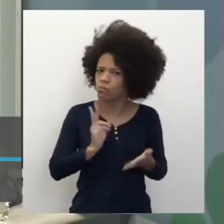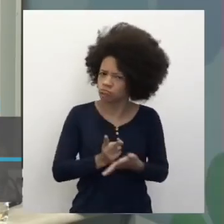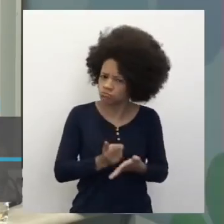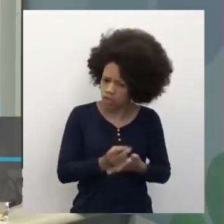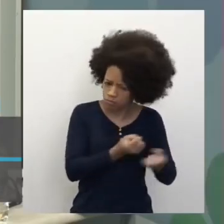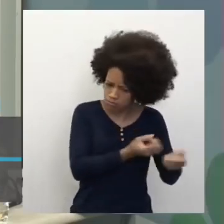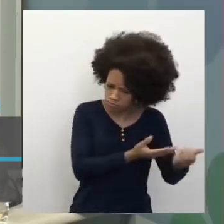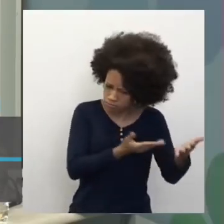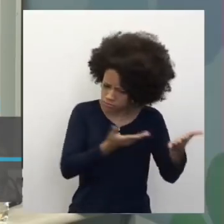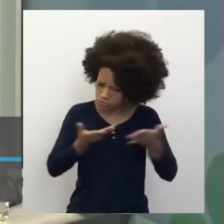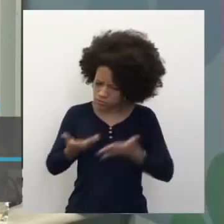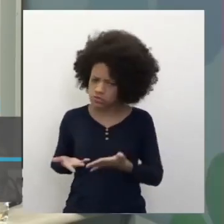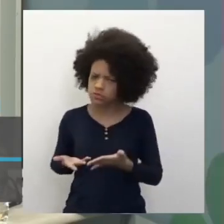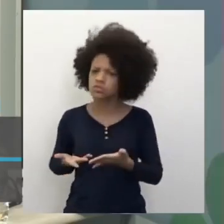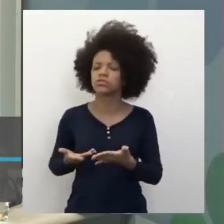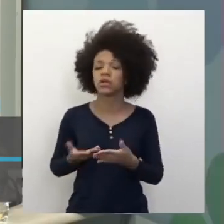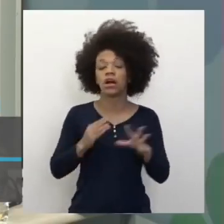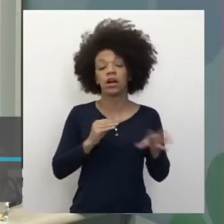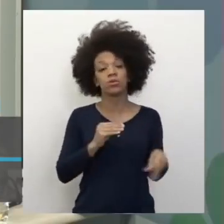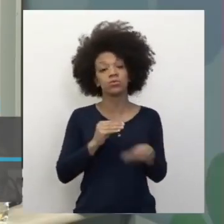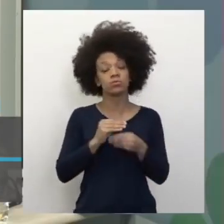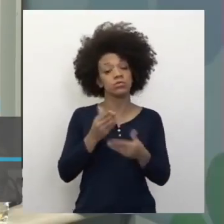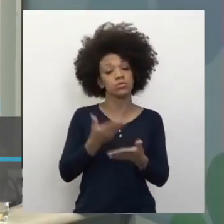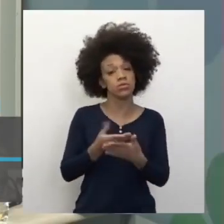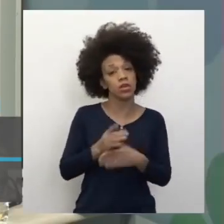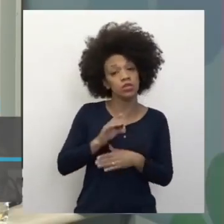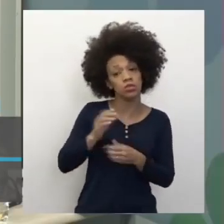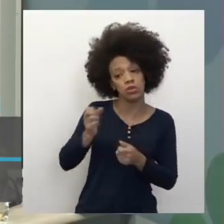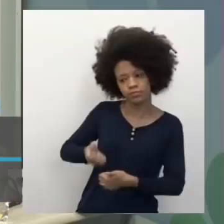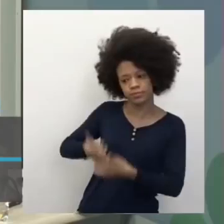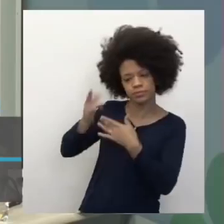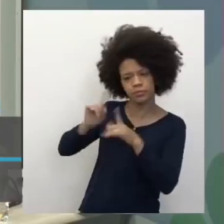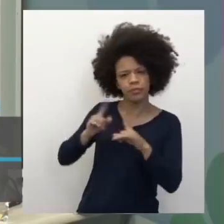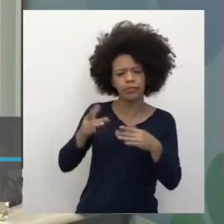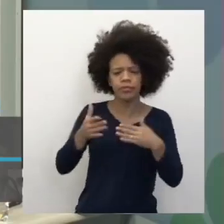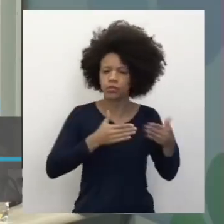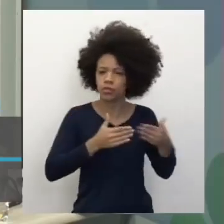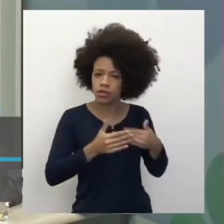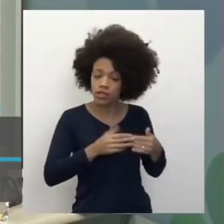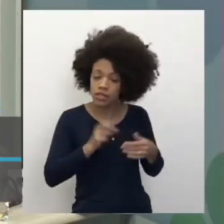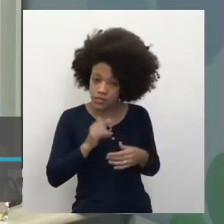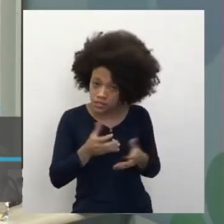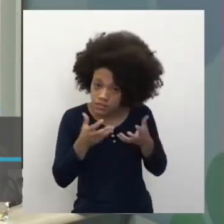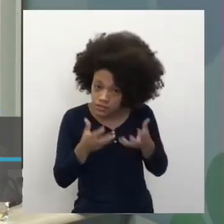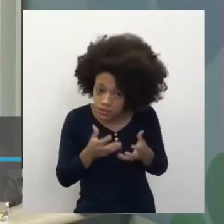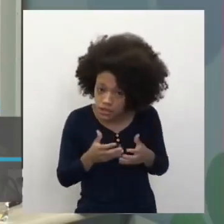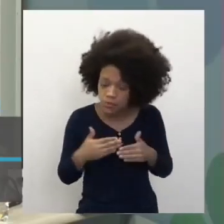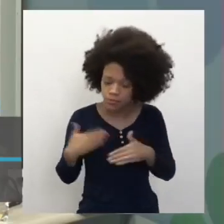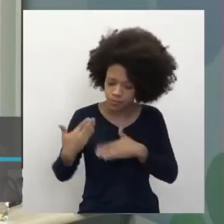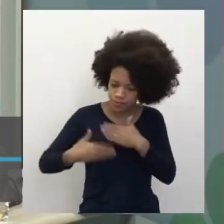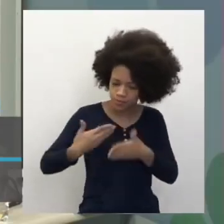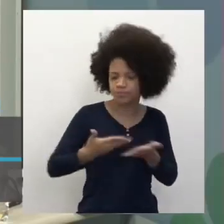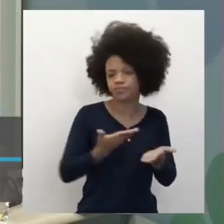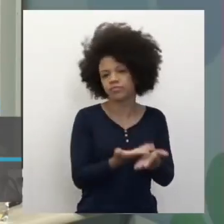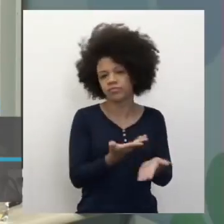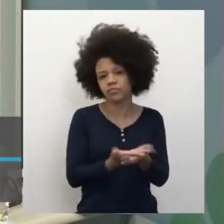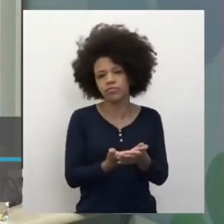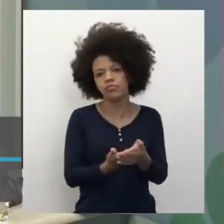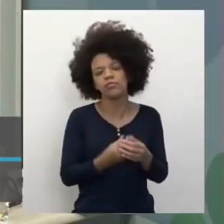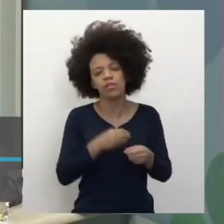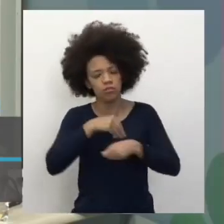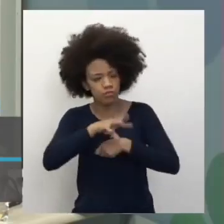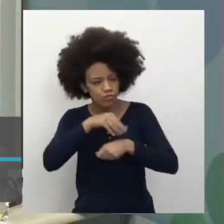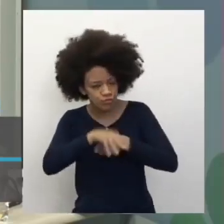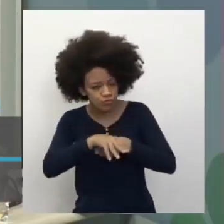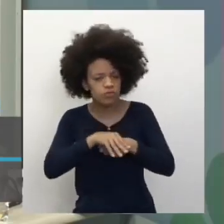aqui a contribuir com a nossa aula, não apenas no chat, mas qualquer coisa, se quiser ao longo da aula, se você quiser dar alguma sugestão